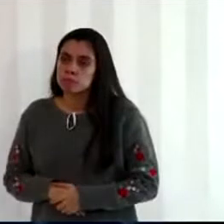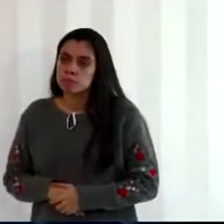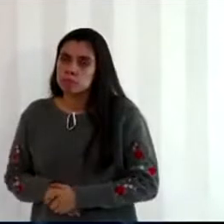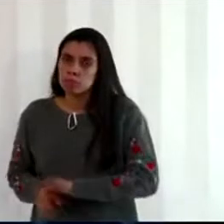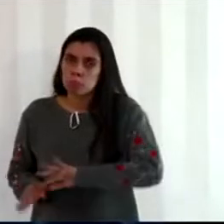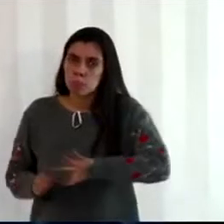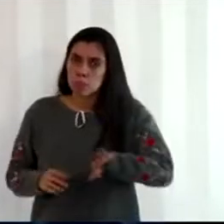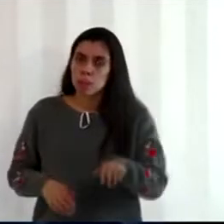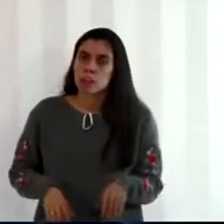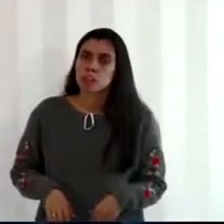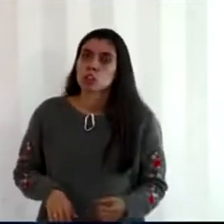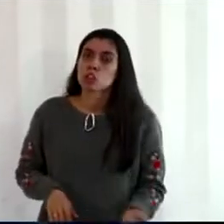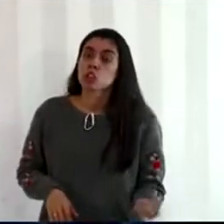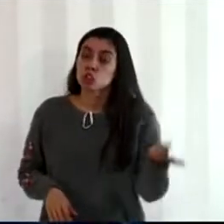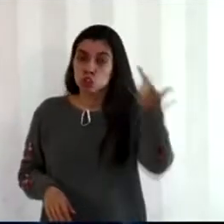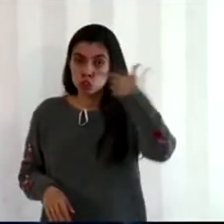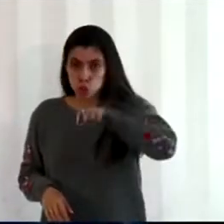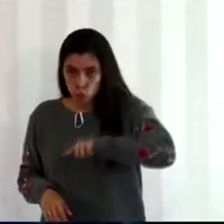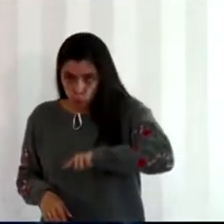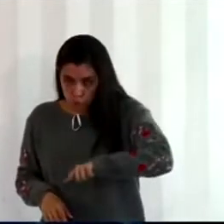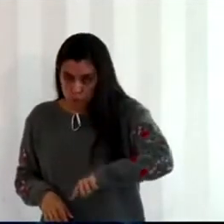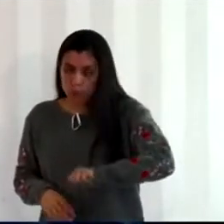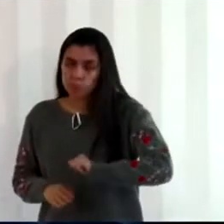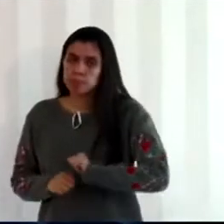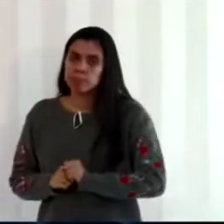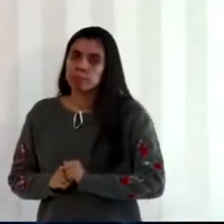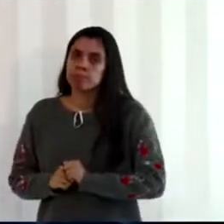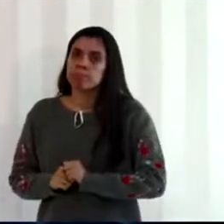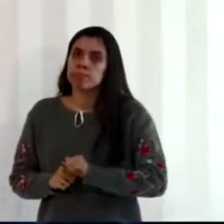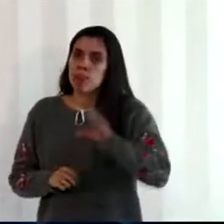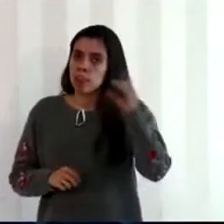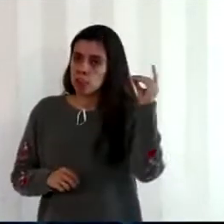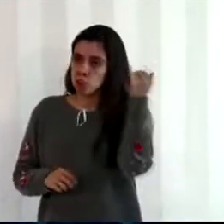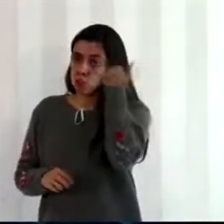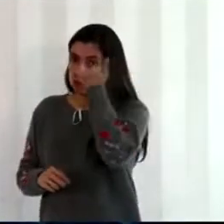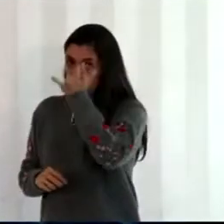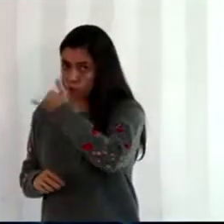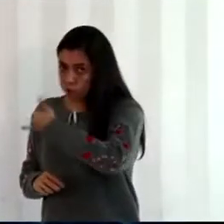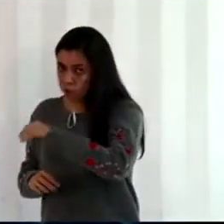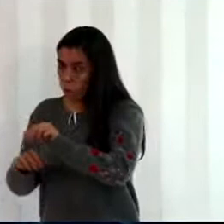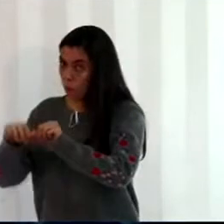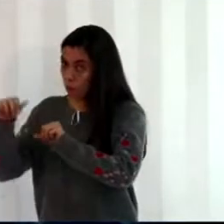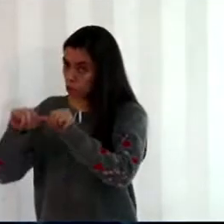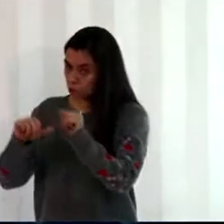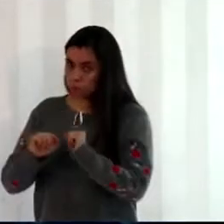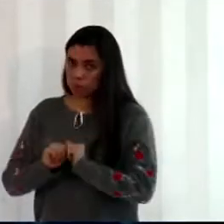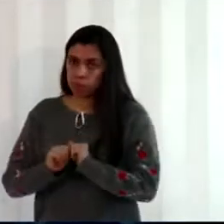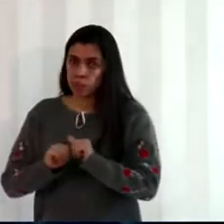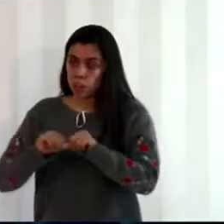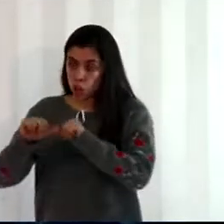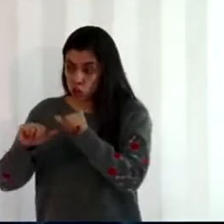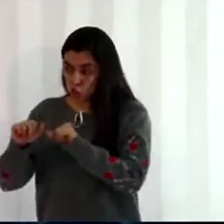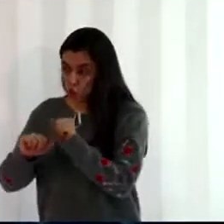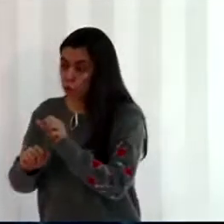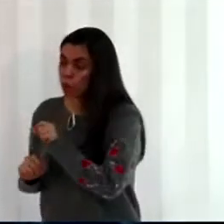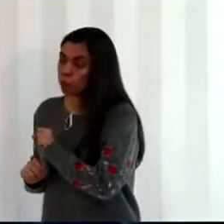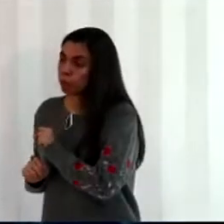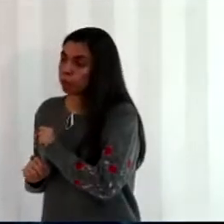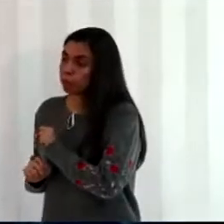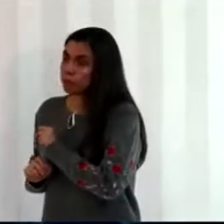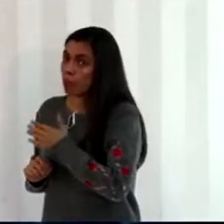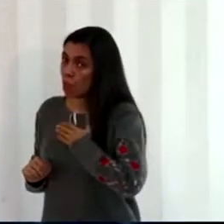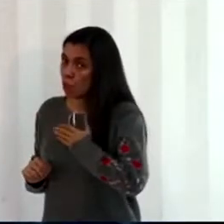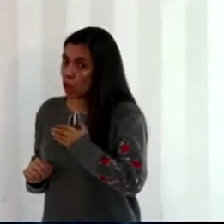ao 24º do mês, dizendo: fala a Zorobabel, governador de Judá: farei abalar o céu